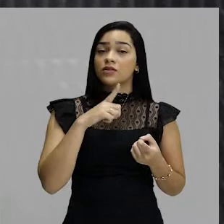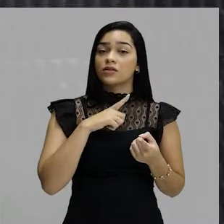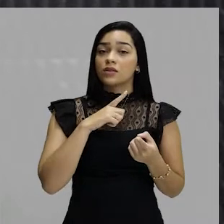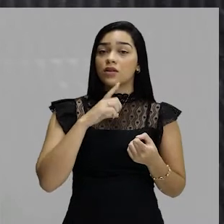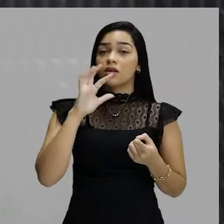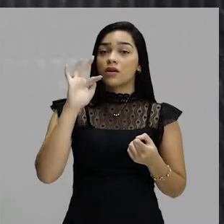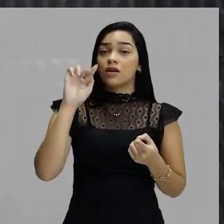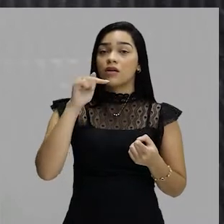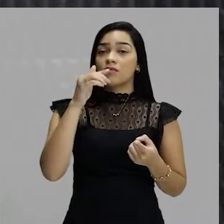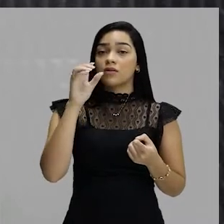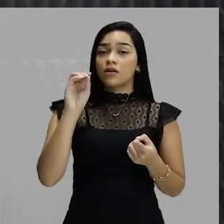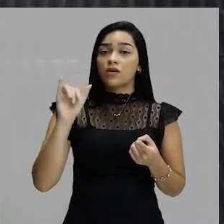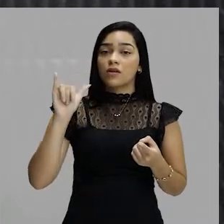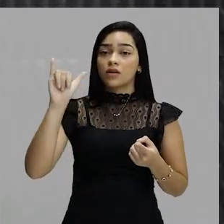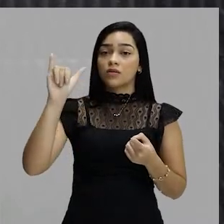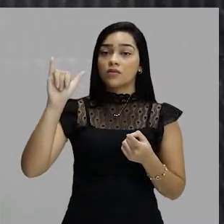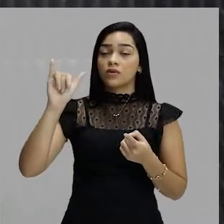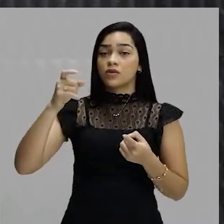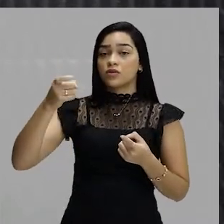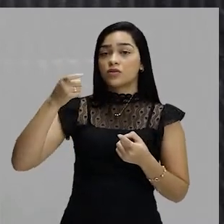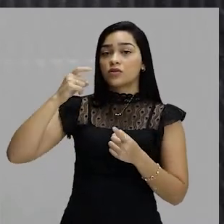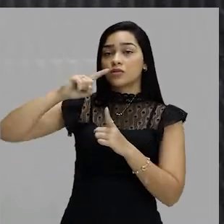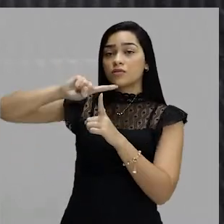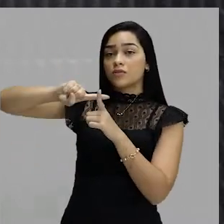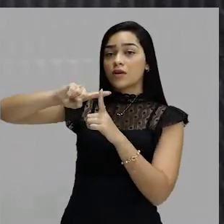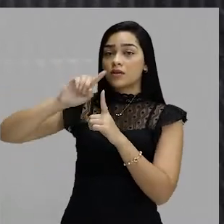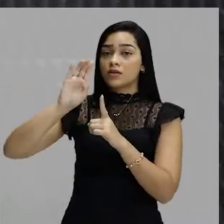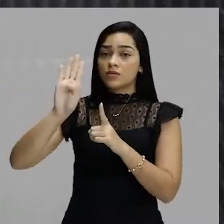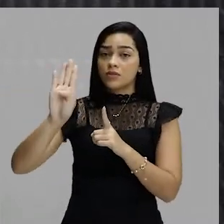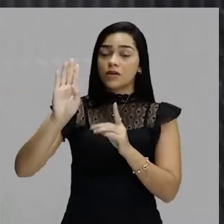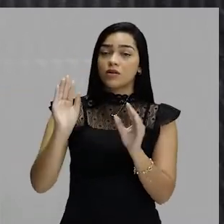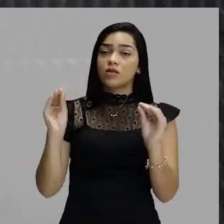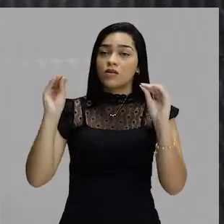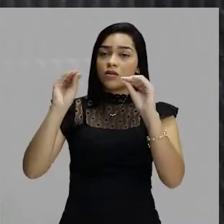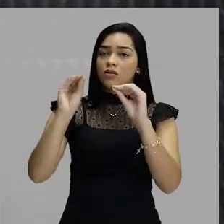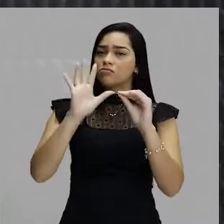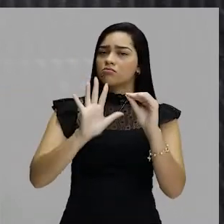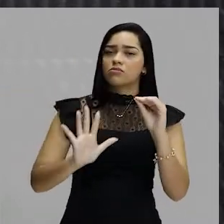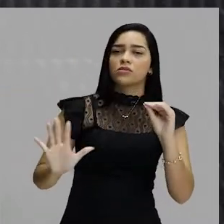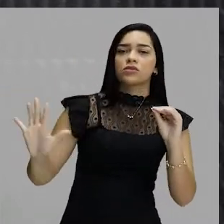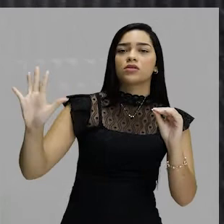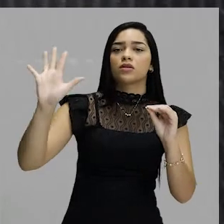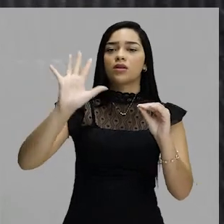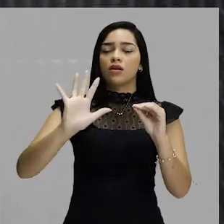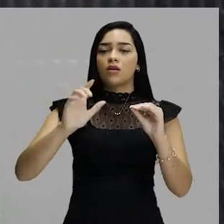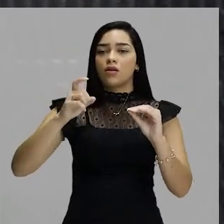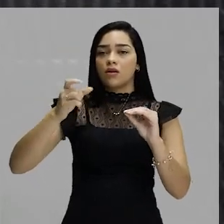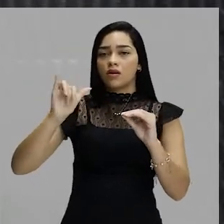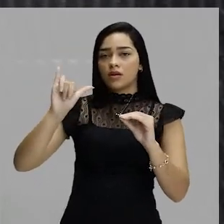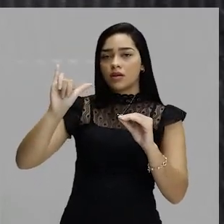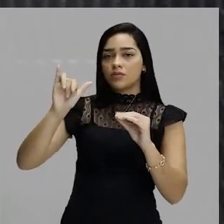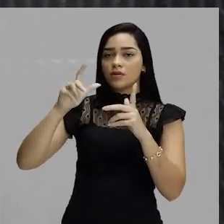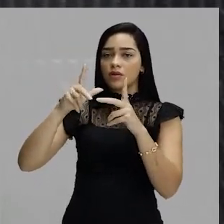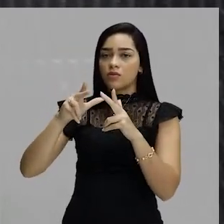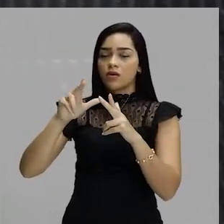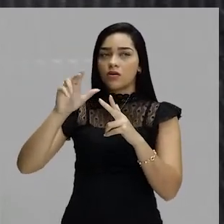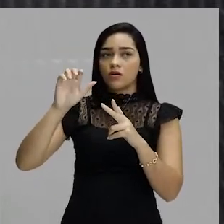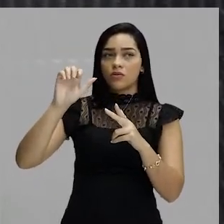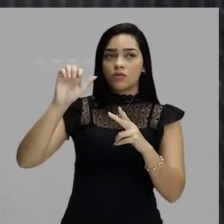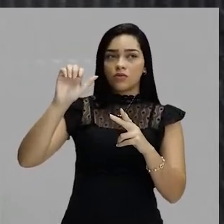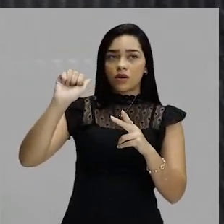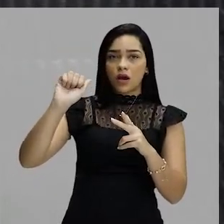função y igual a x mais b. Estou colocando aqui na forma geral, né? Y igual a x mais